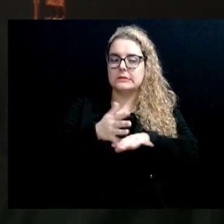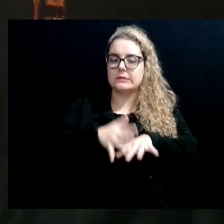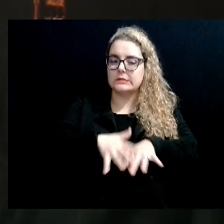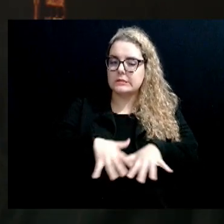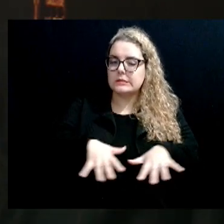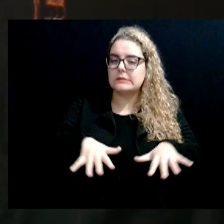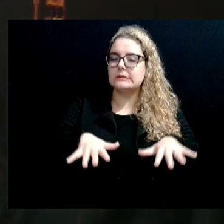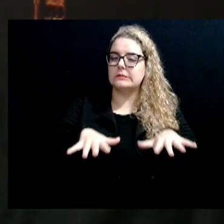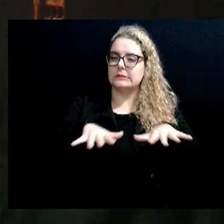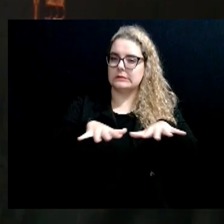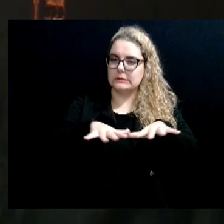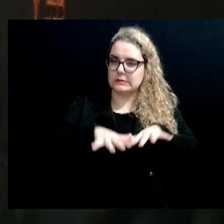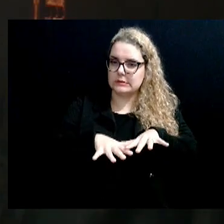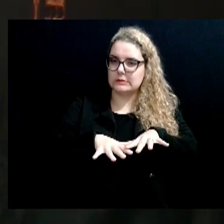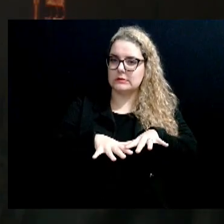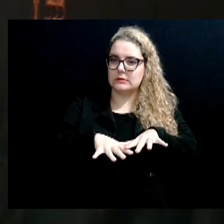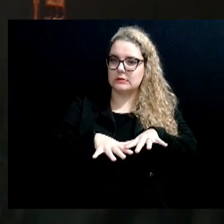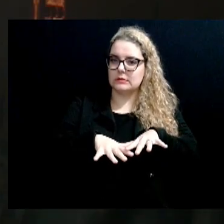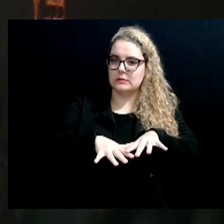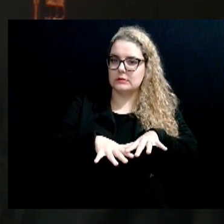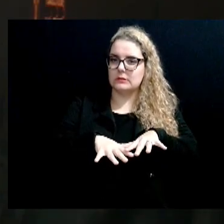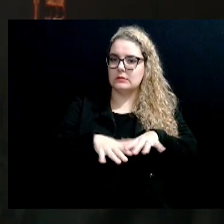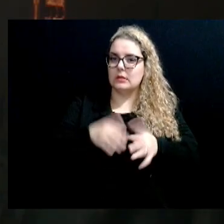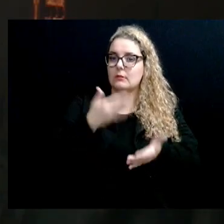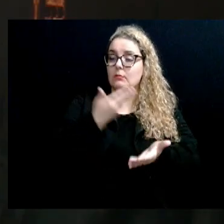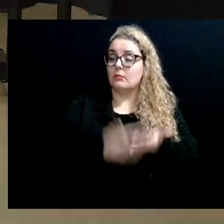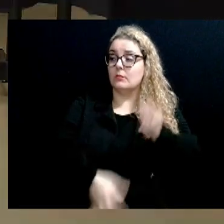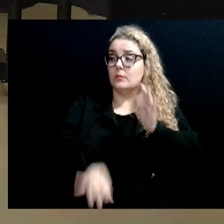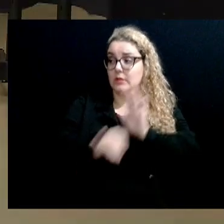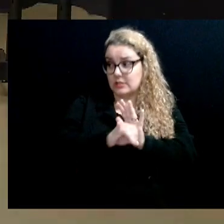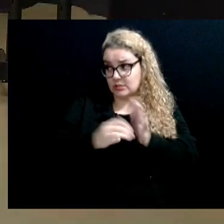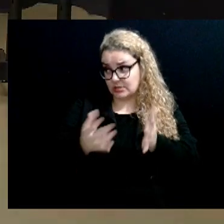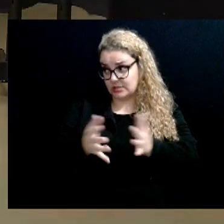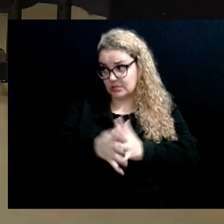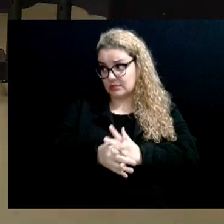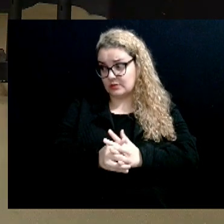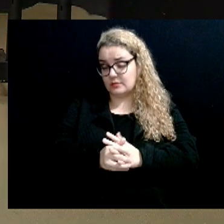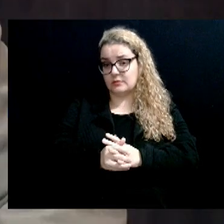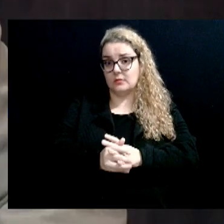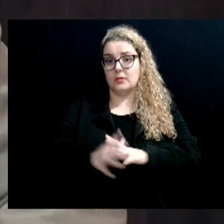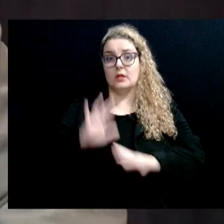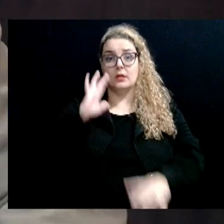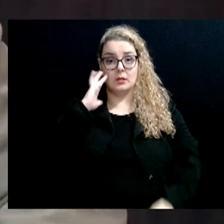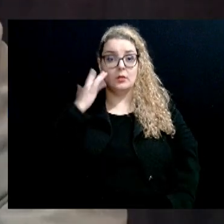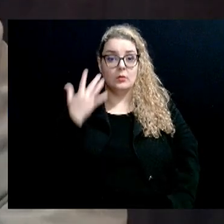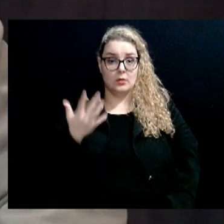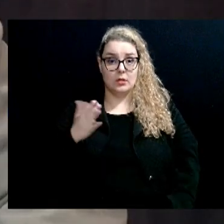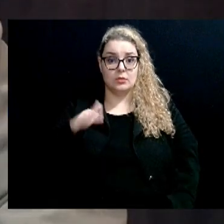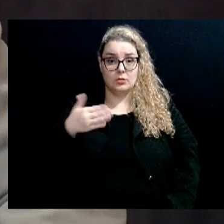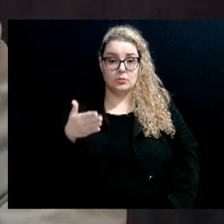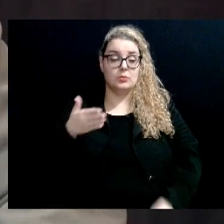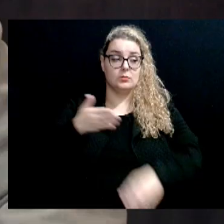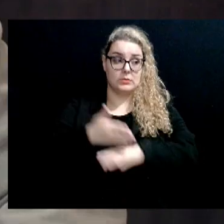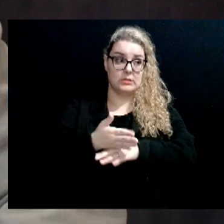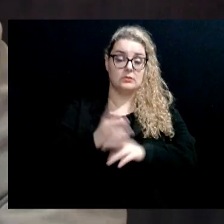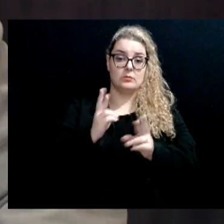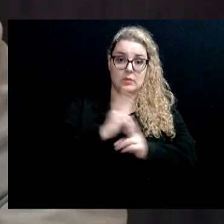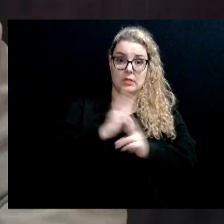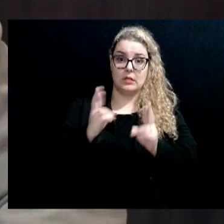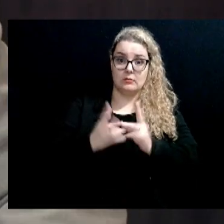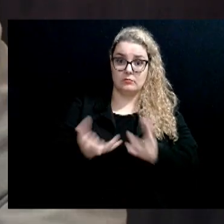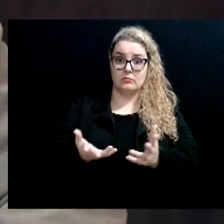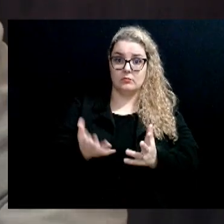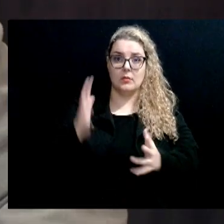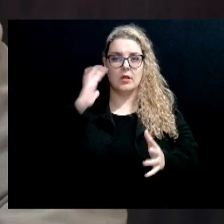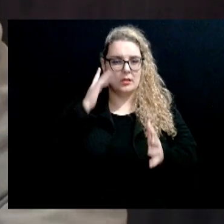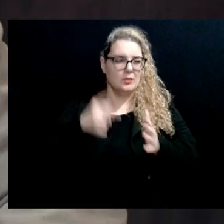nessa linha de perda de identidade? Eu acho que, assim, quando você entra numa relação, acho que no primeiro momento de toda